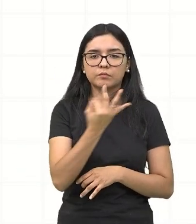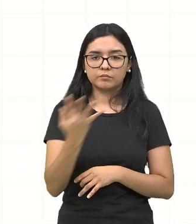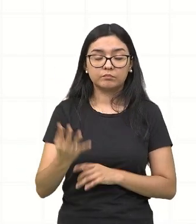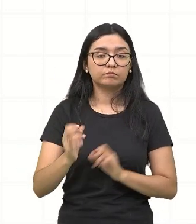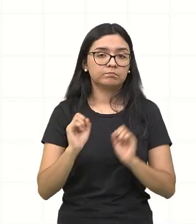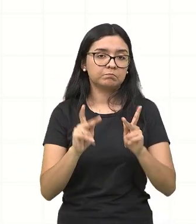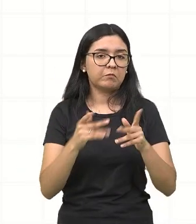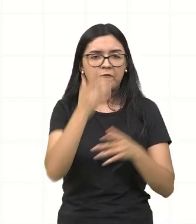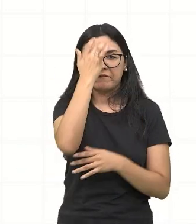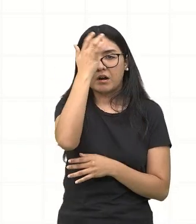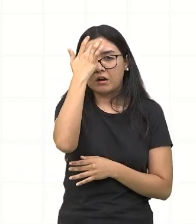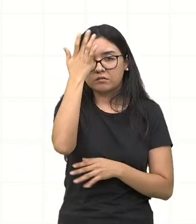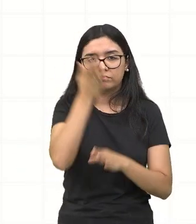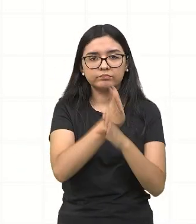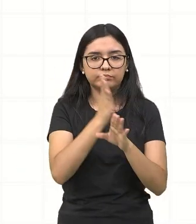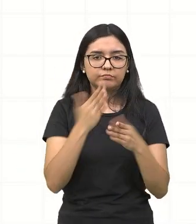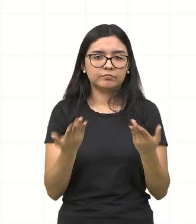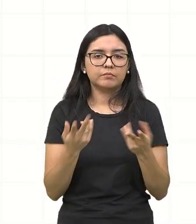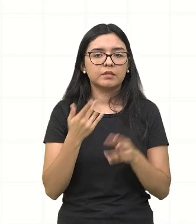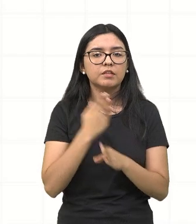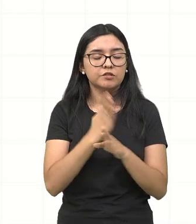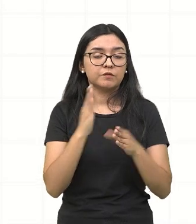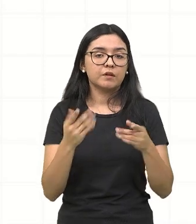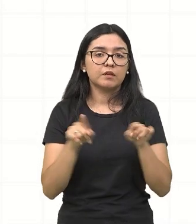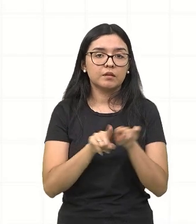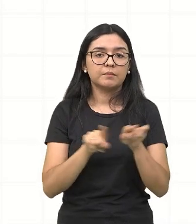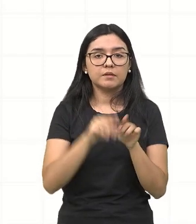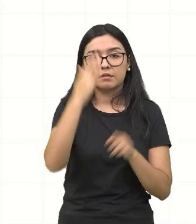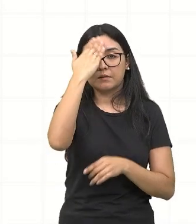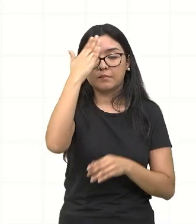ficaria aí bem tranquilo, era só fazer. E sabendo